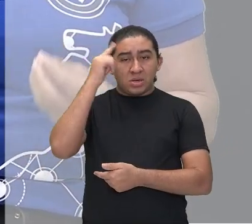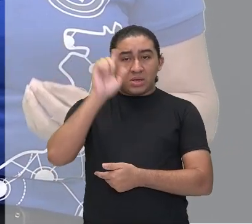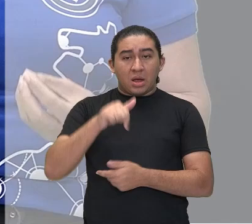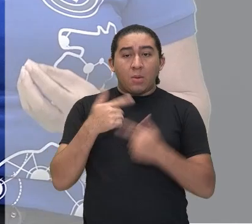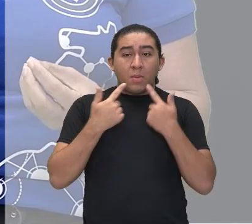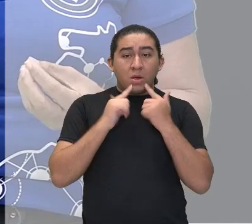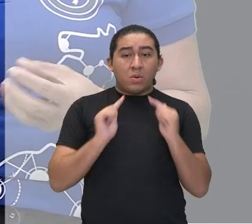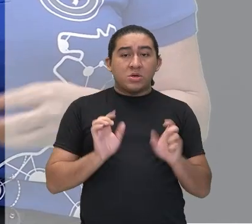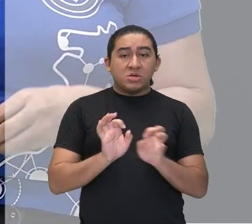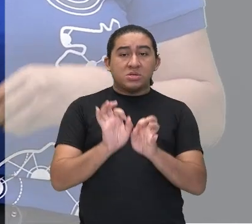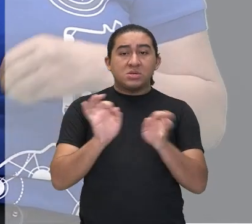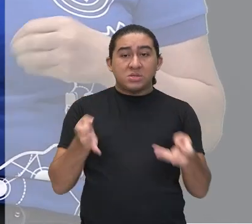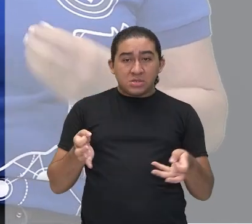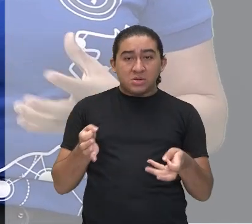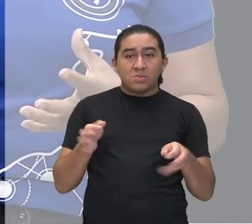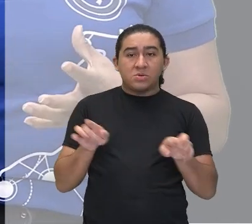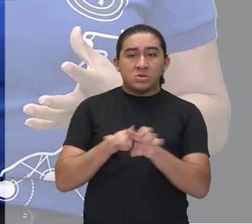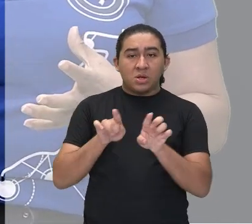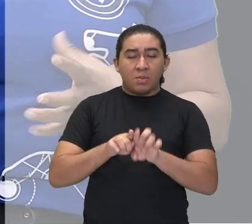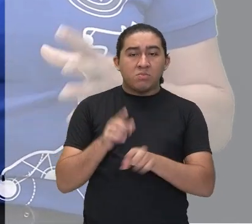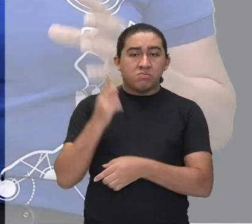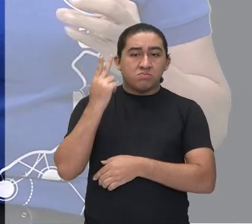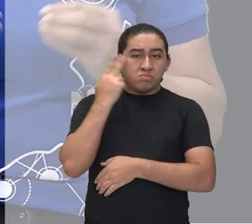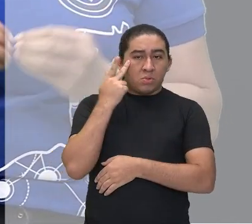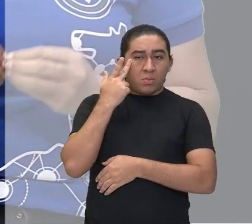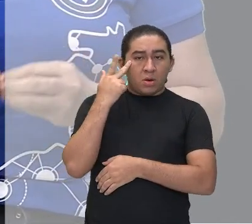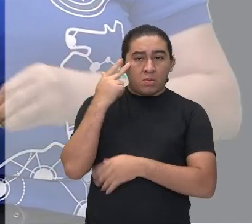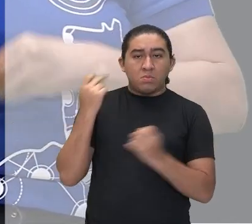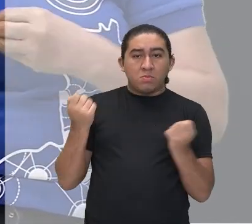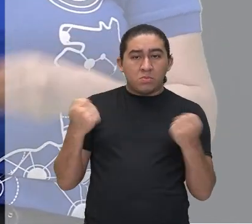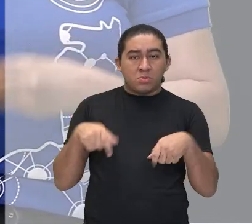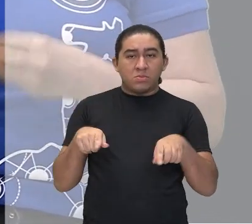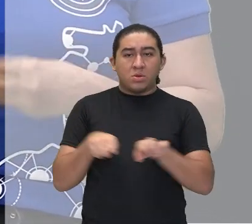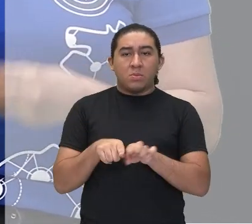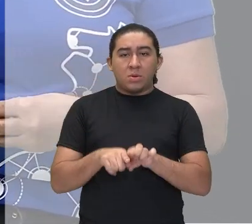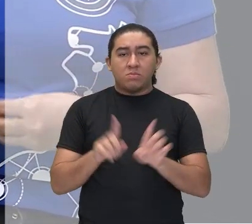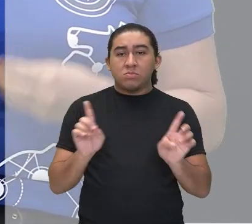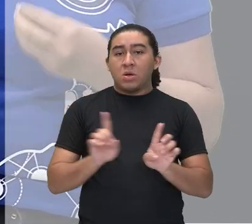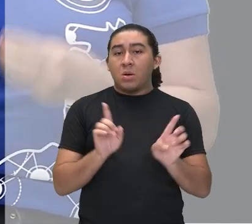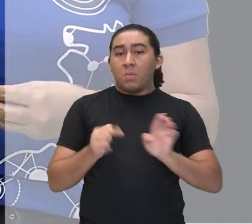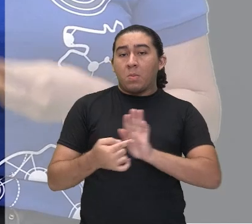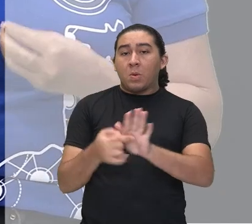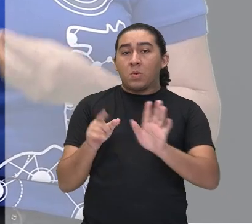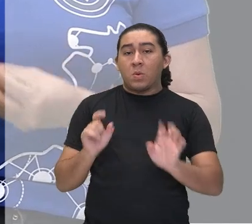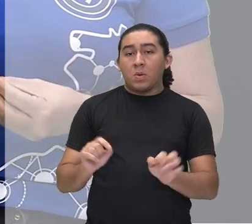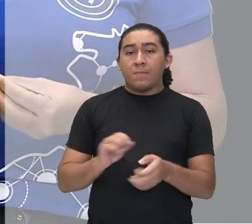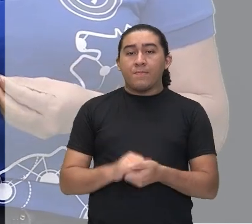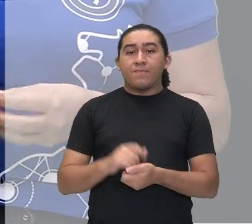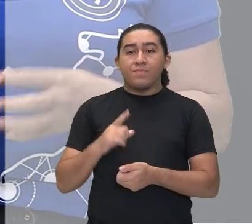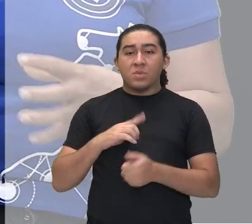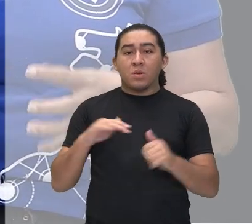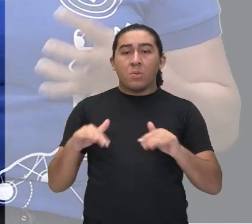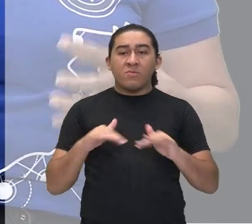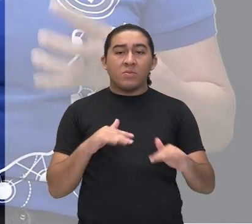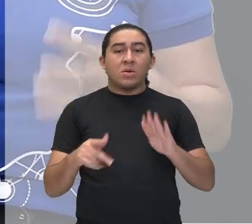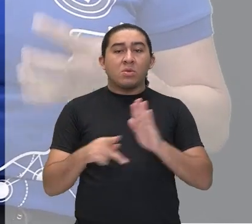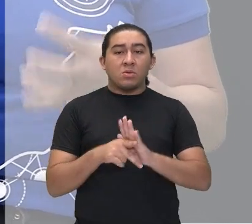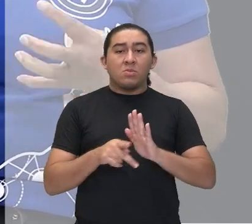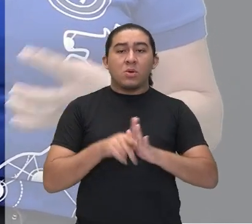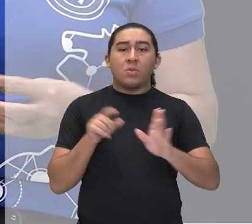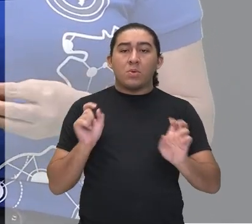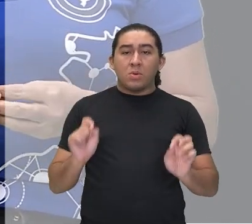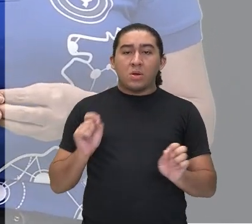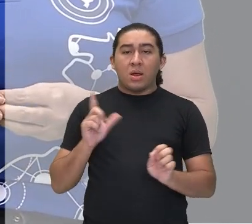muito simples, comum, né? Não, eles trouxeram um movimento para